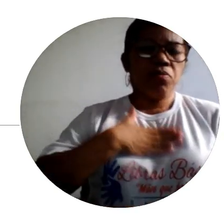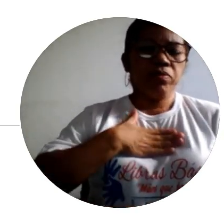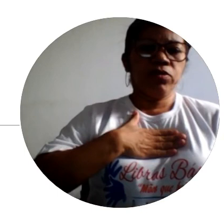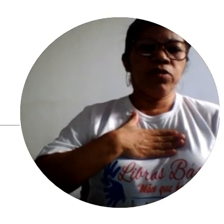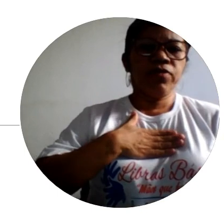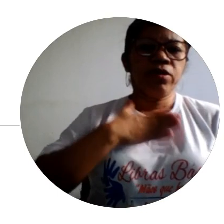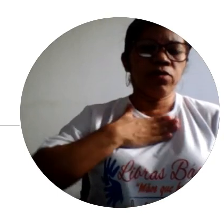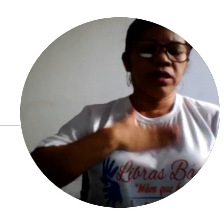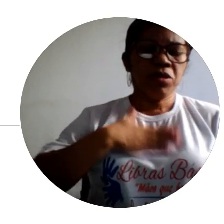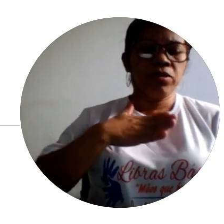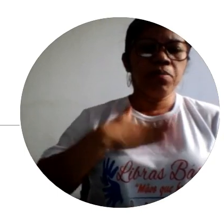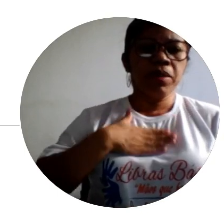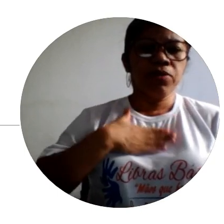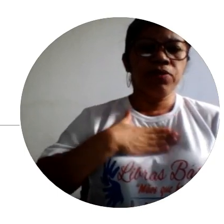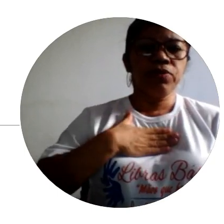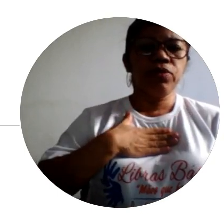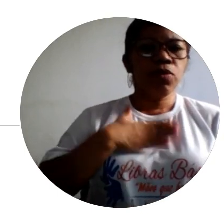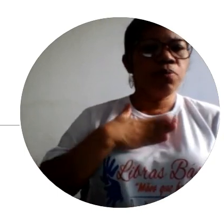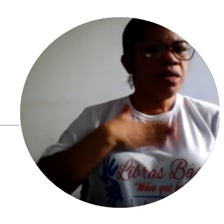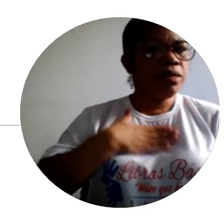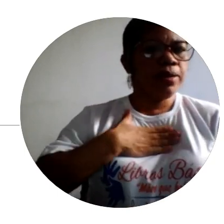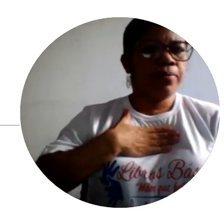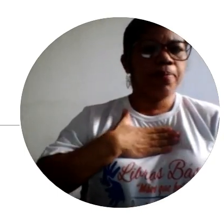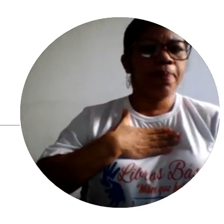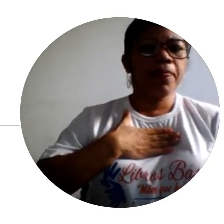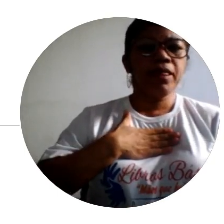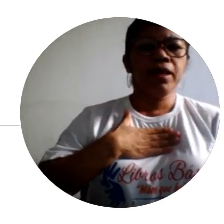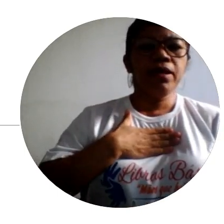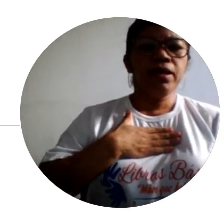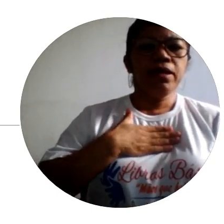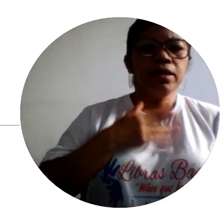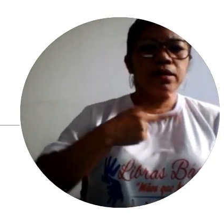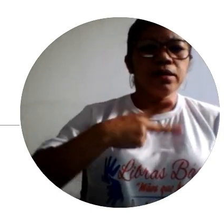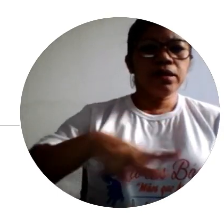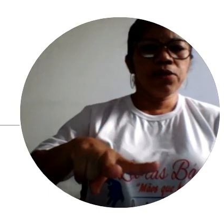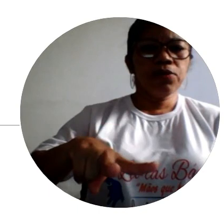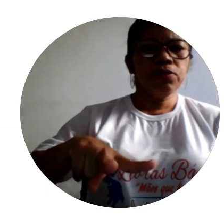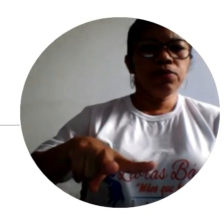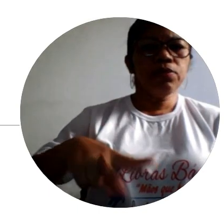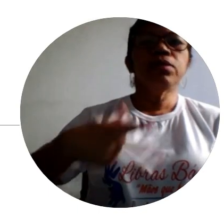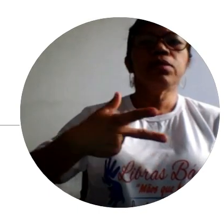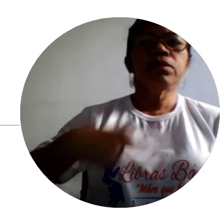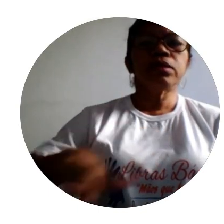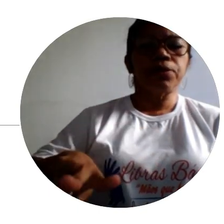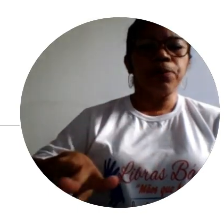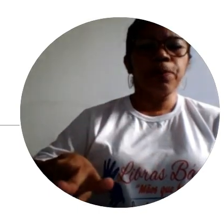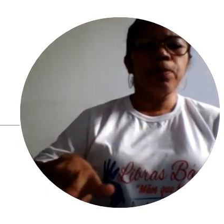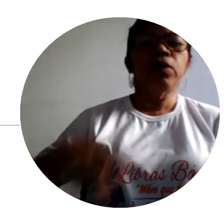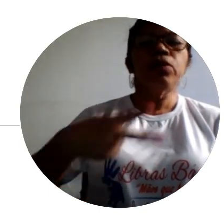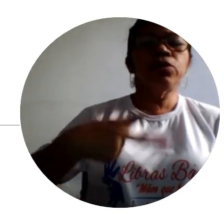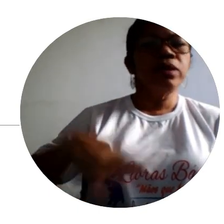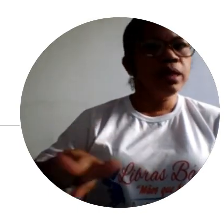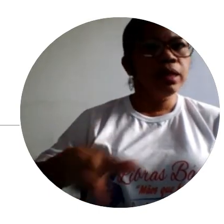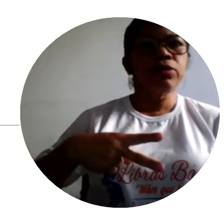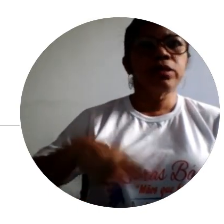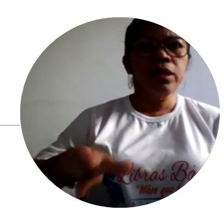meu. Quando eu falo que uma coisa é minha, eu digo meu ou minha, né? Seu, seu,